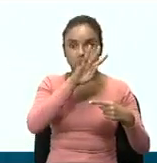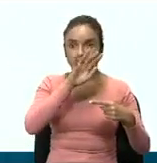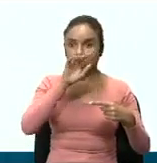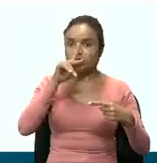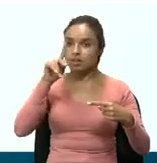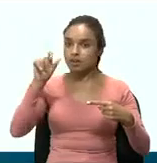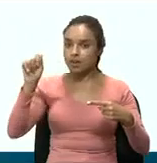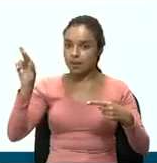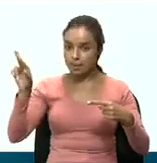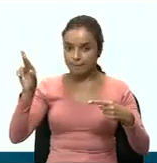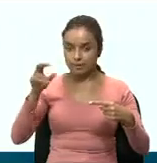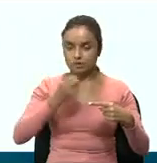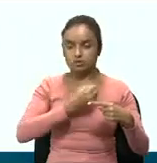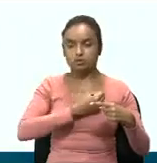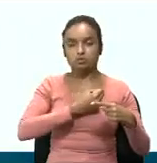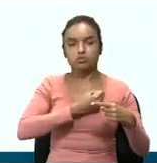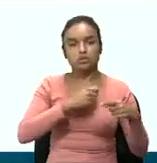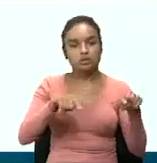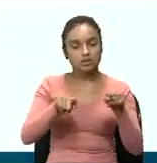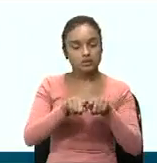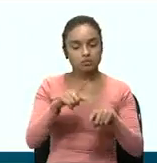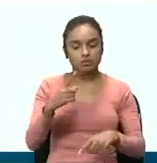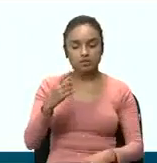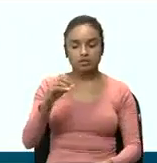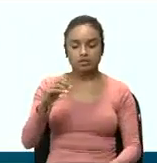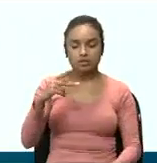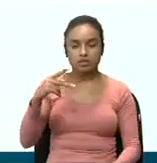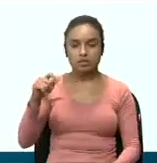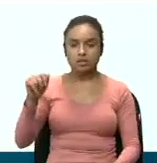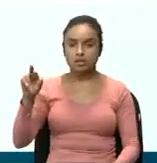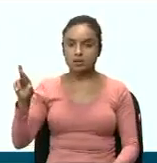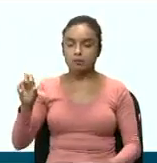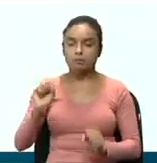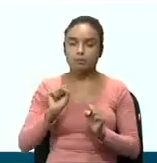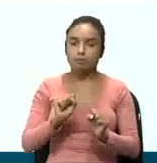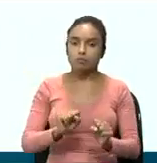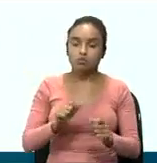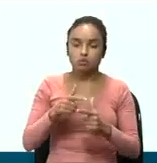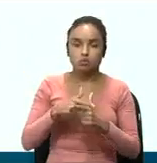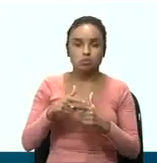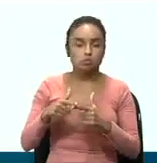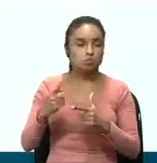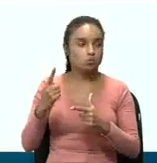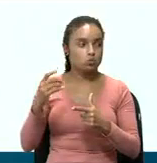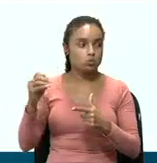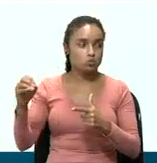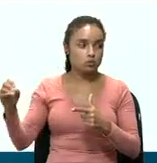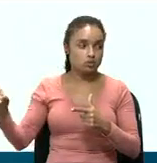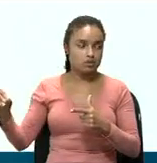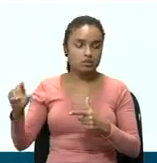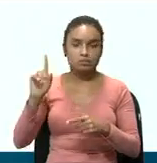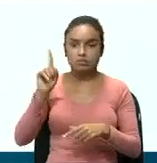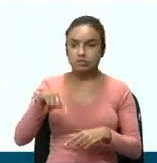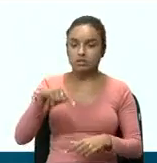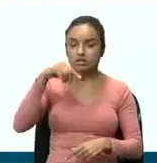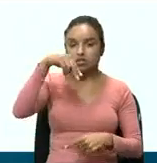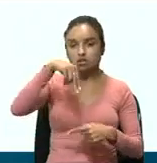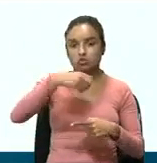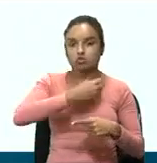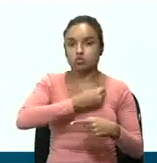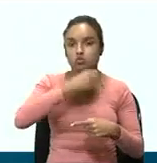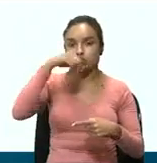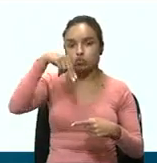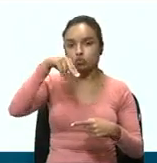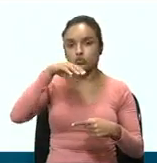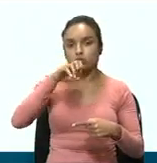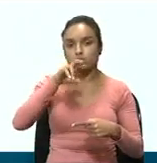então, dividir por 2, tanto o numerador quanto o denominador. 4 dividido por 2,